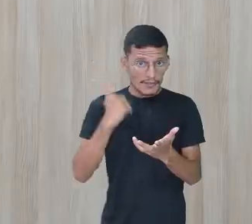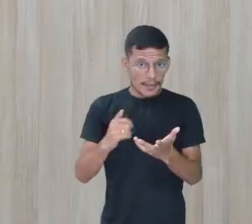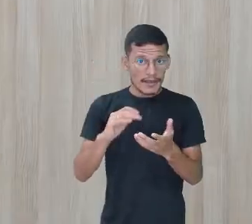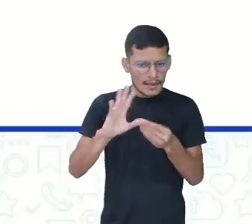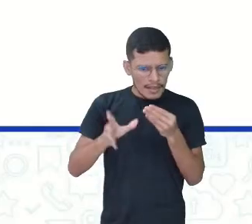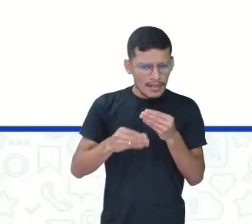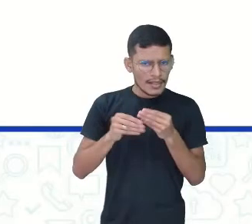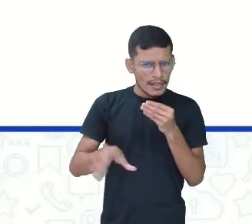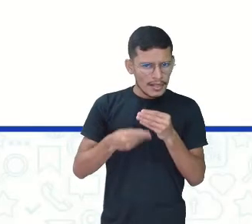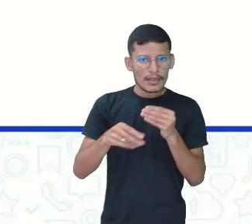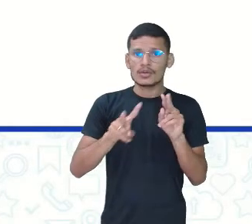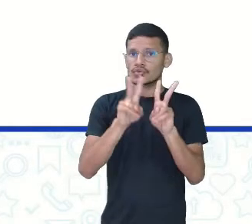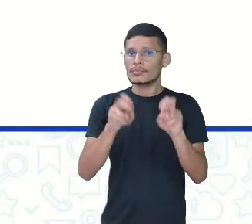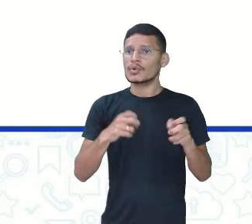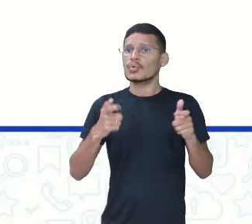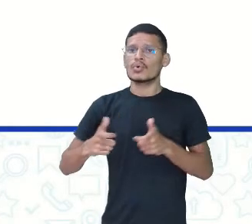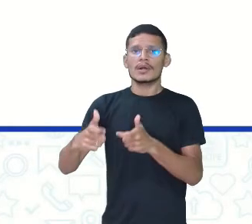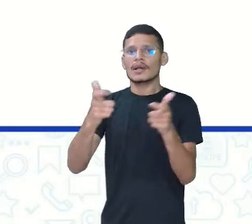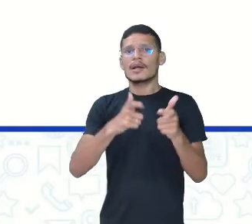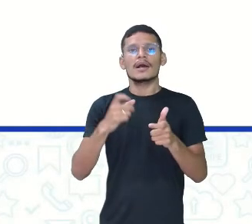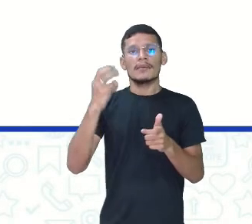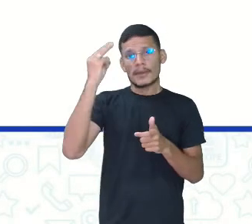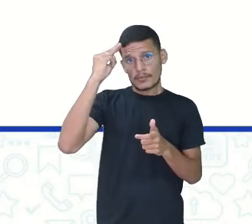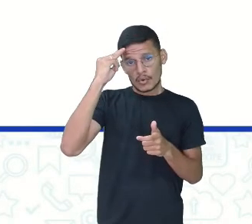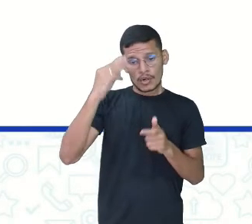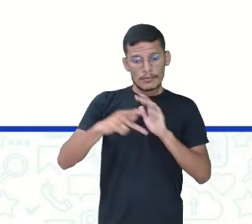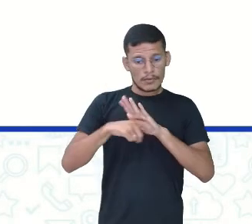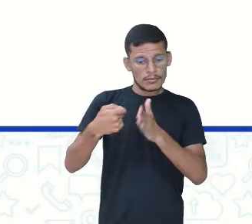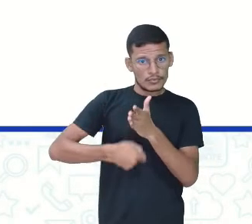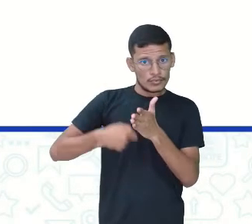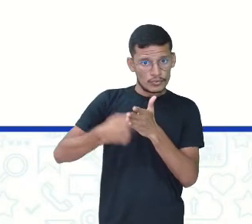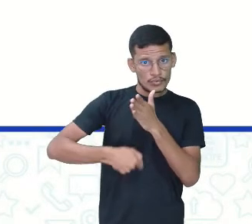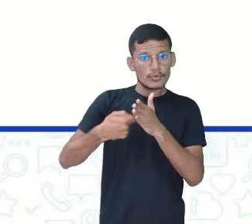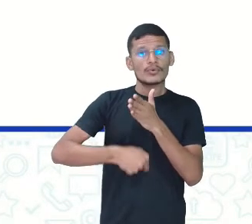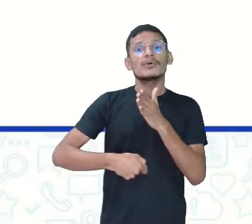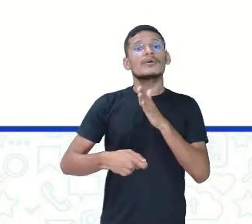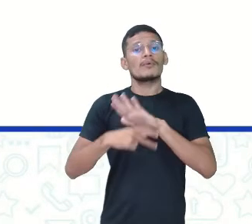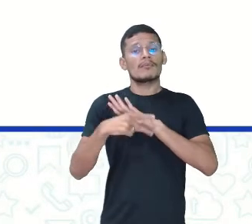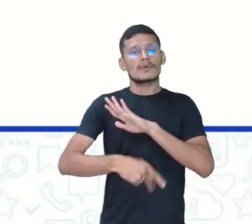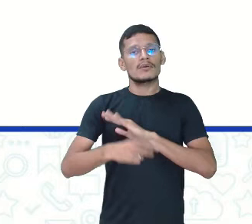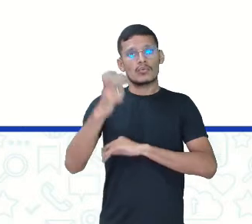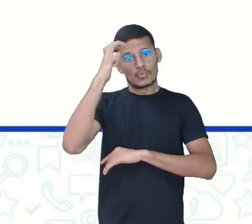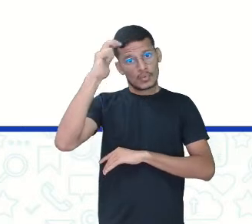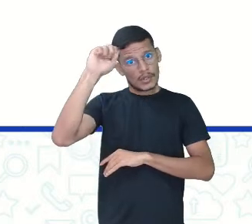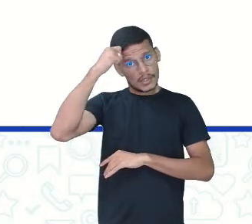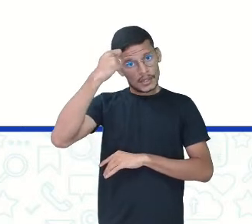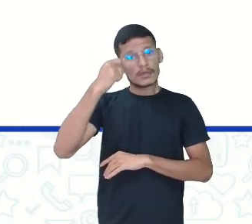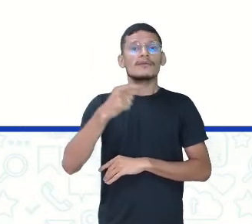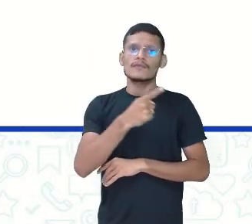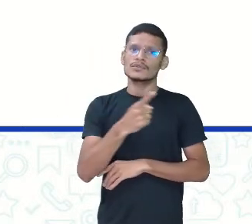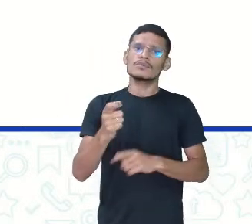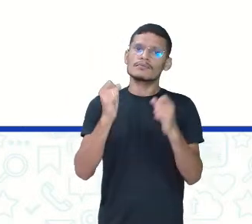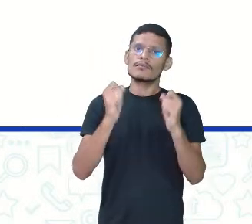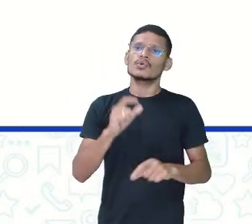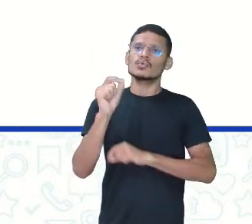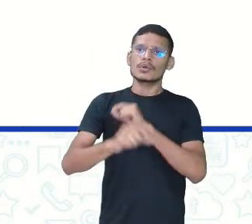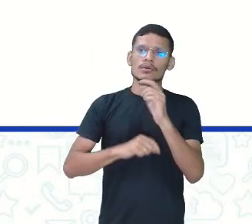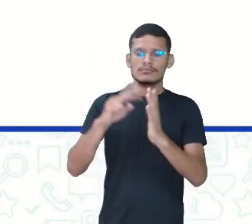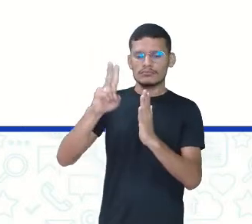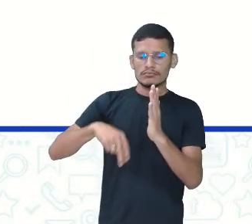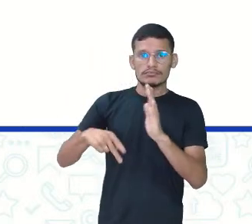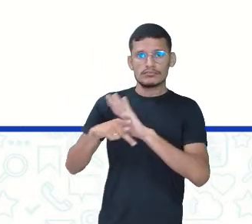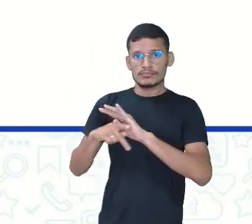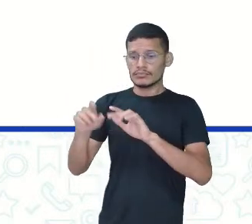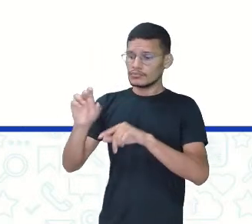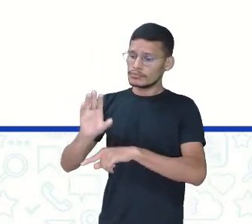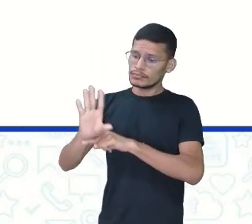né, dos lugares de memória, né, e de resistência da cultura negra no Recife? Então, vocês podem fazer a leitura do QR Code